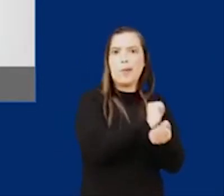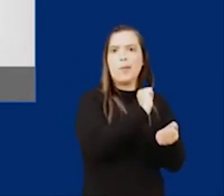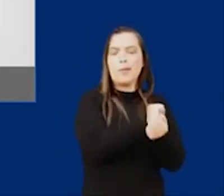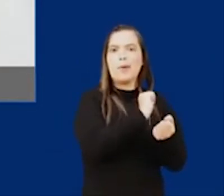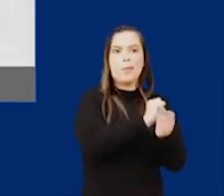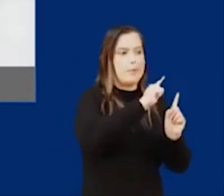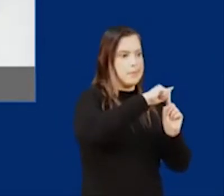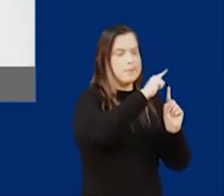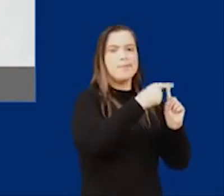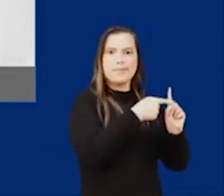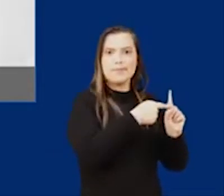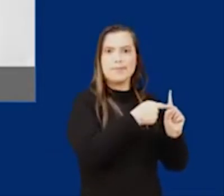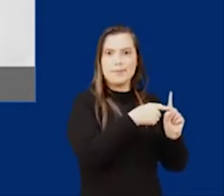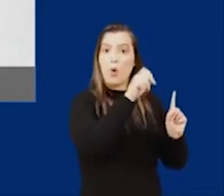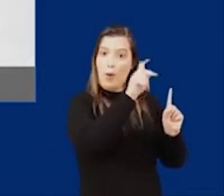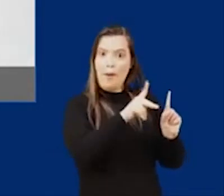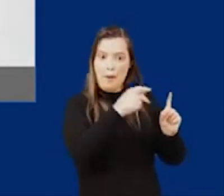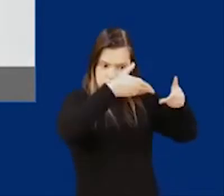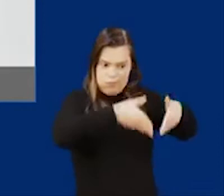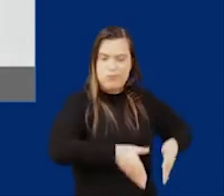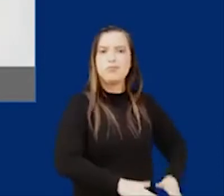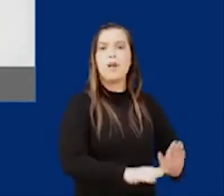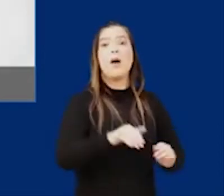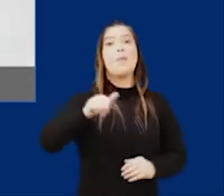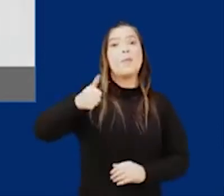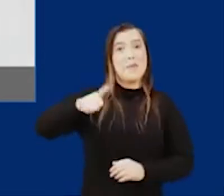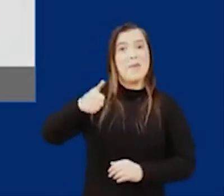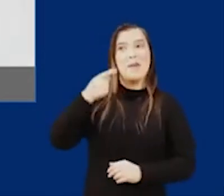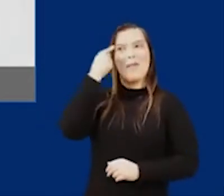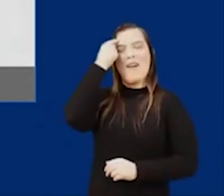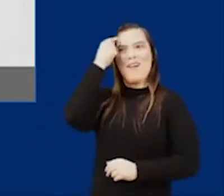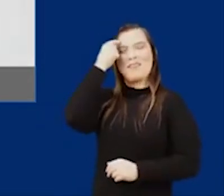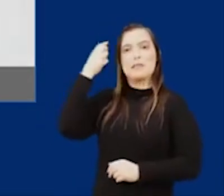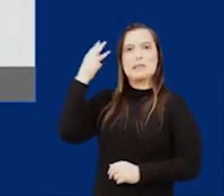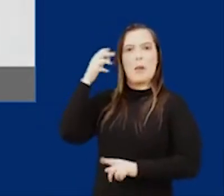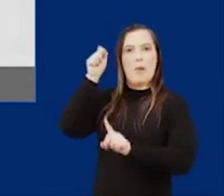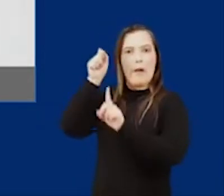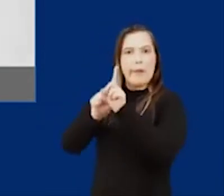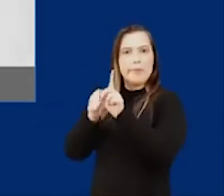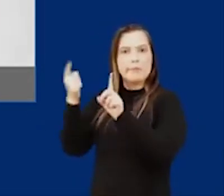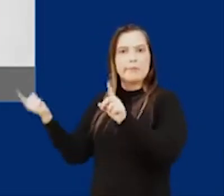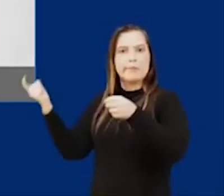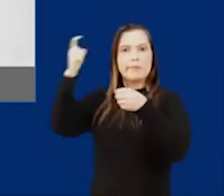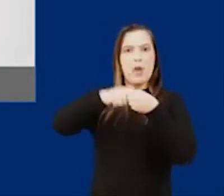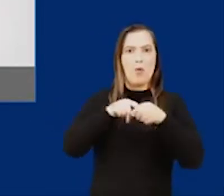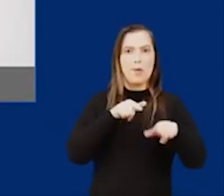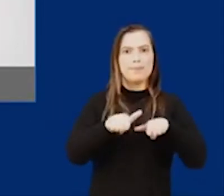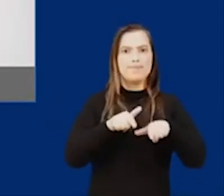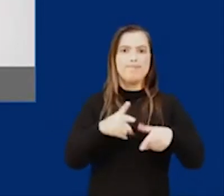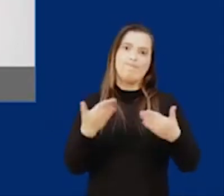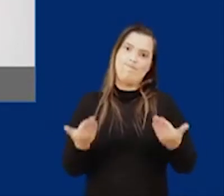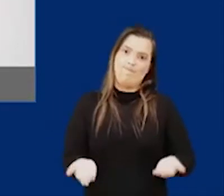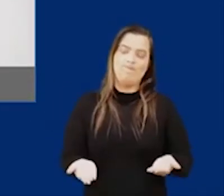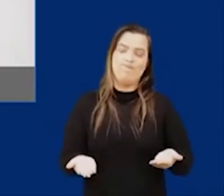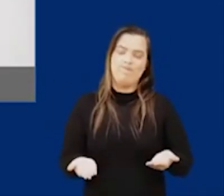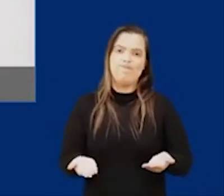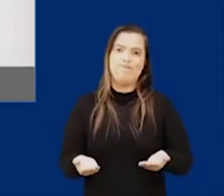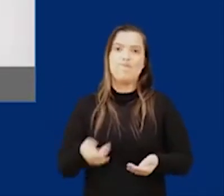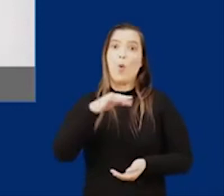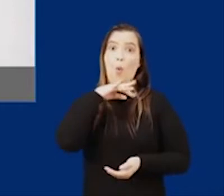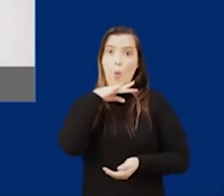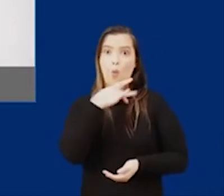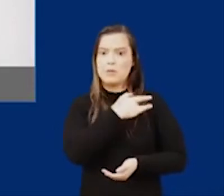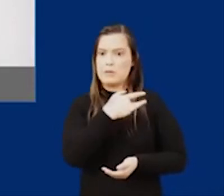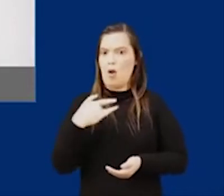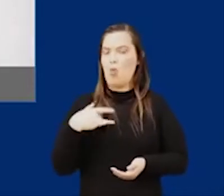gestação, e aí quando o bebê nasce, a primeira coisa que ela pensa é que daqui 3 meses ela precisa voltar. Né, a saúde mental